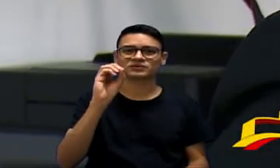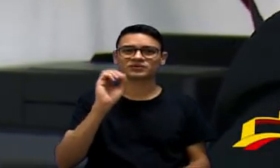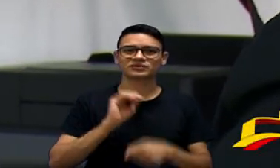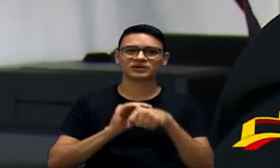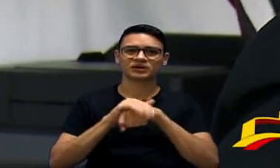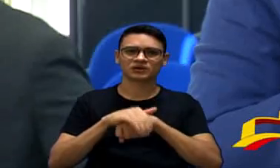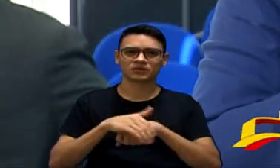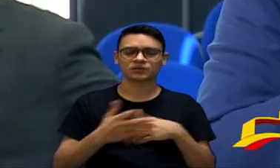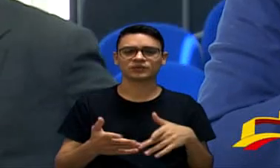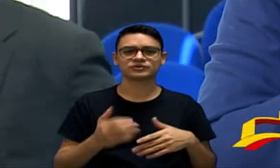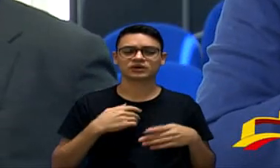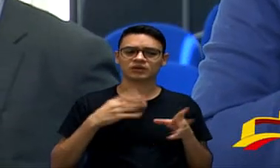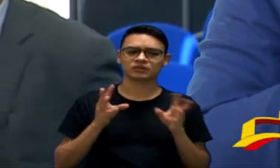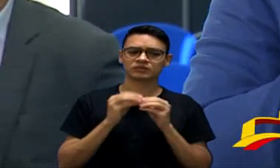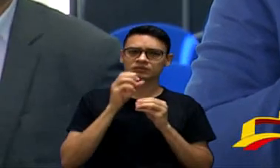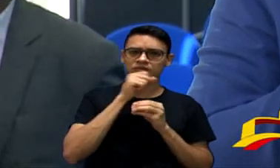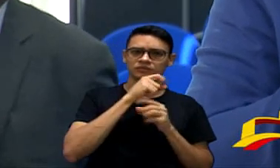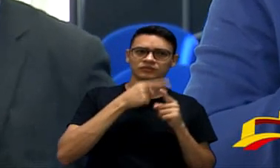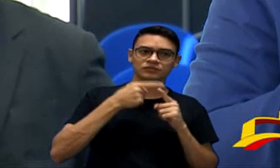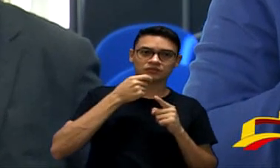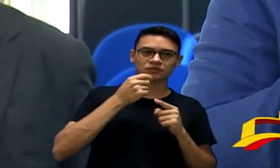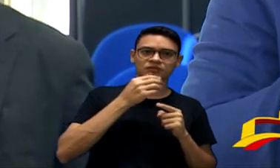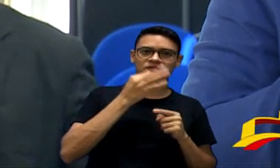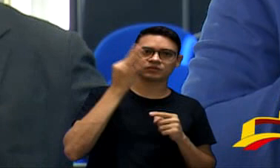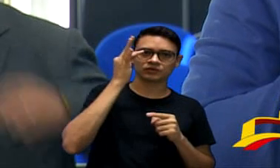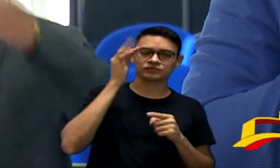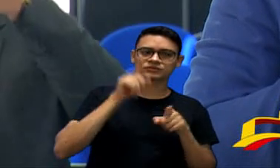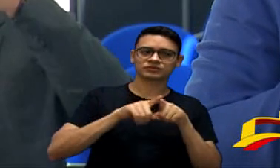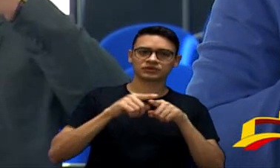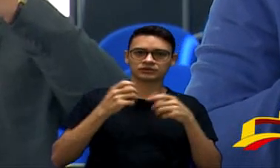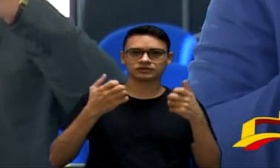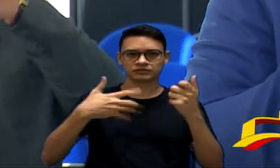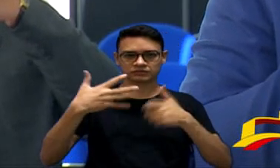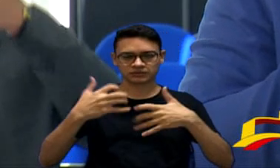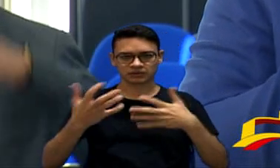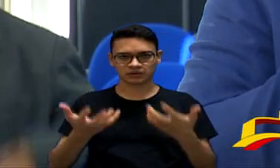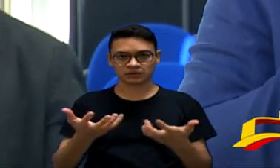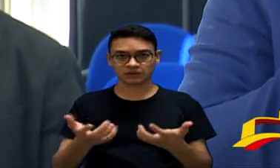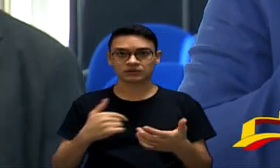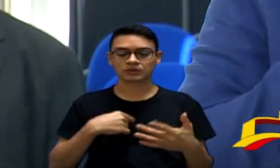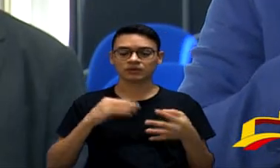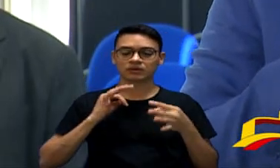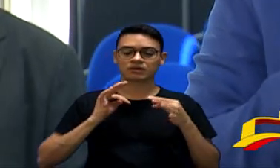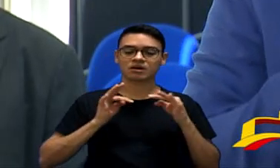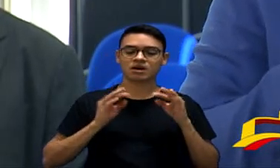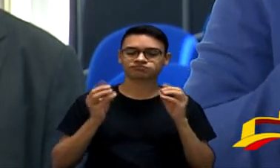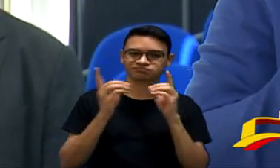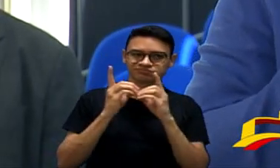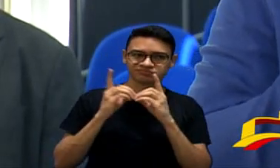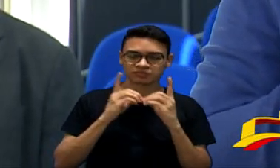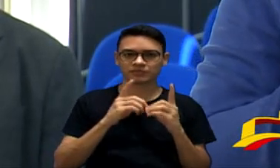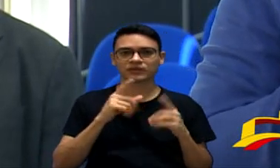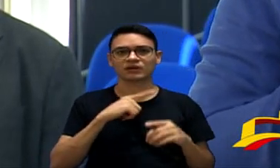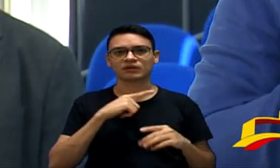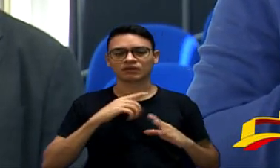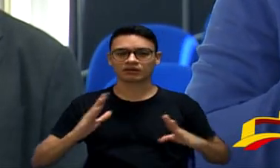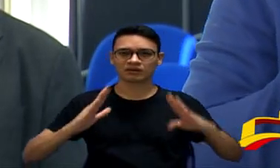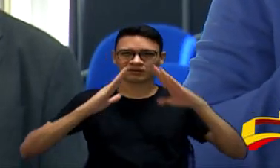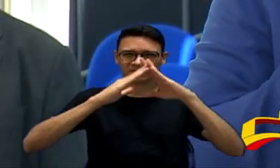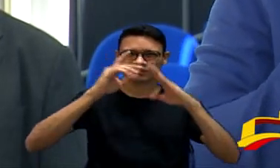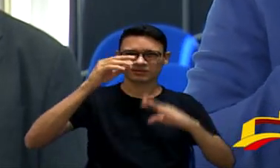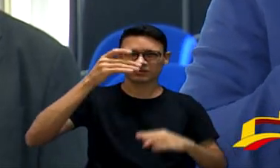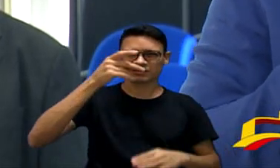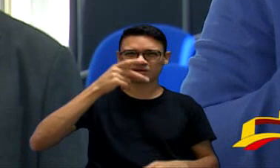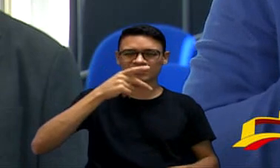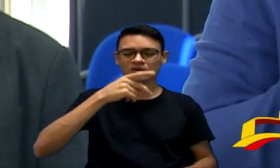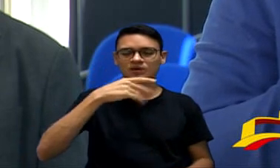resumir com o Fausto quer falar aqui também. E outra coisa. Já que está atendendo câncer aqui, a Santa Casa, graças ao padre, está atendendo,